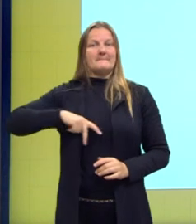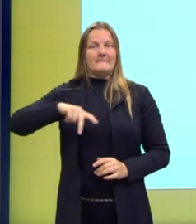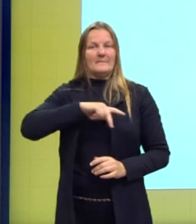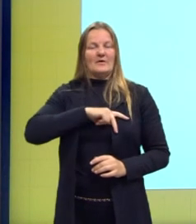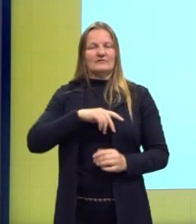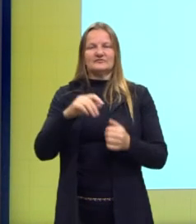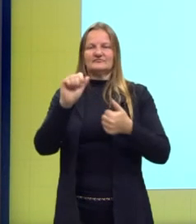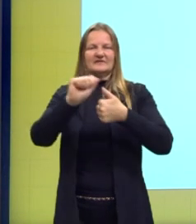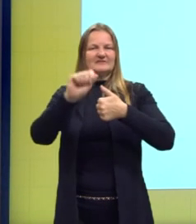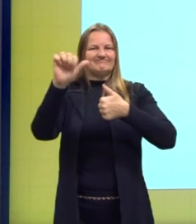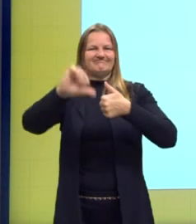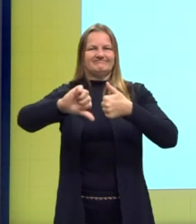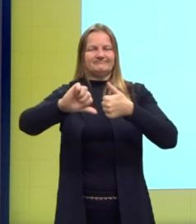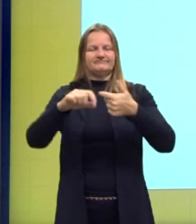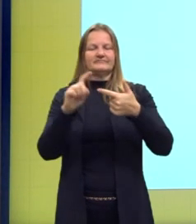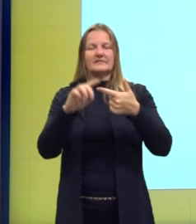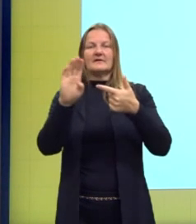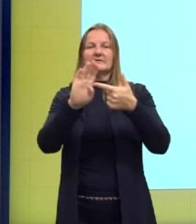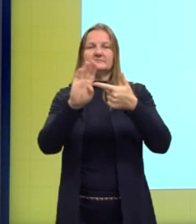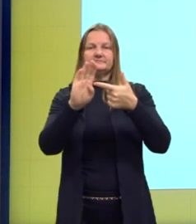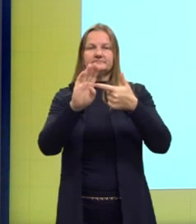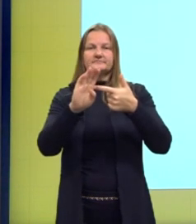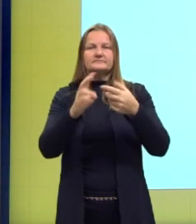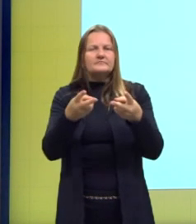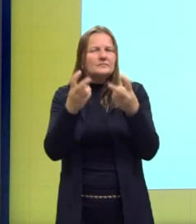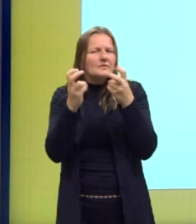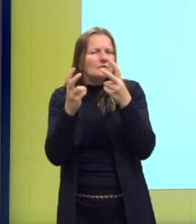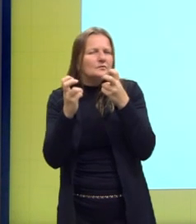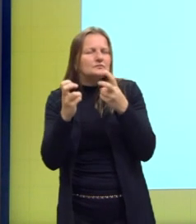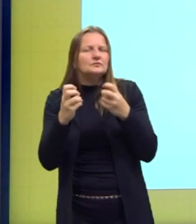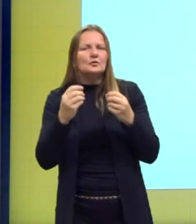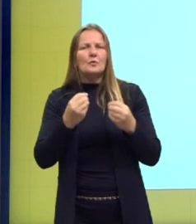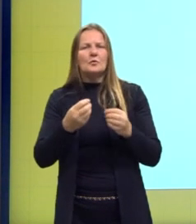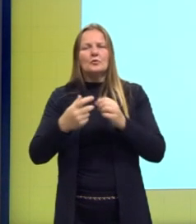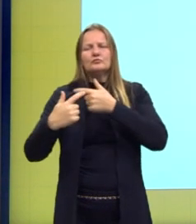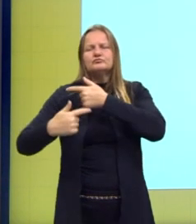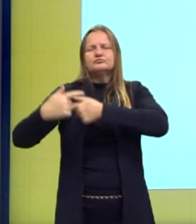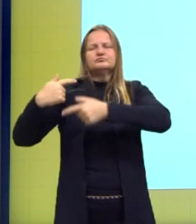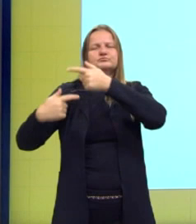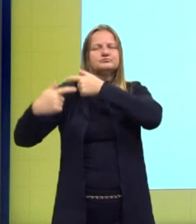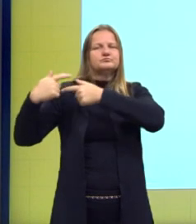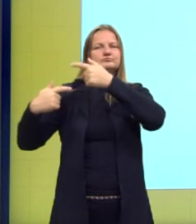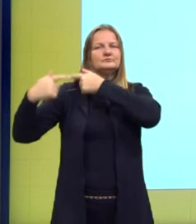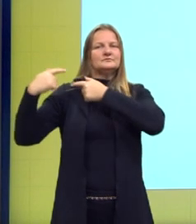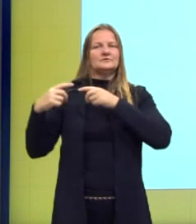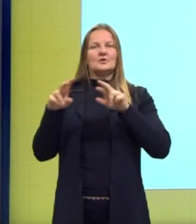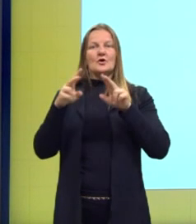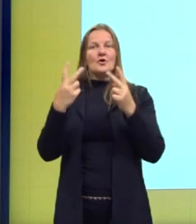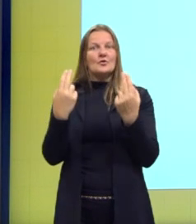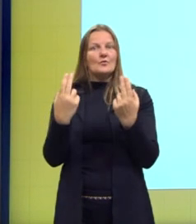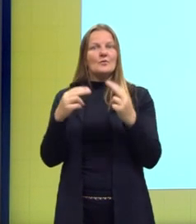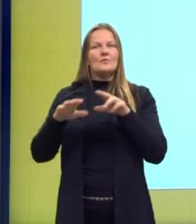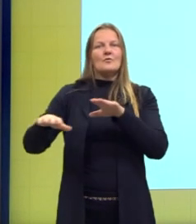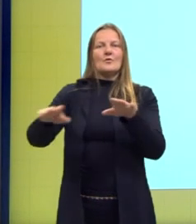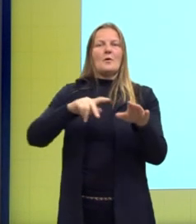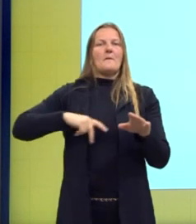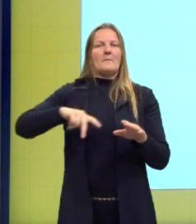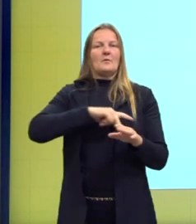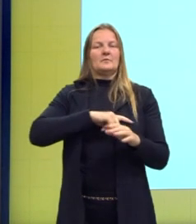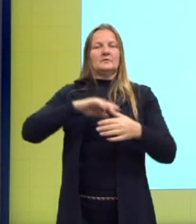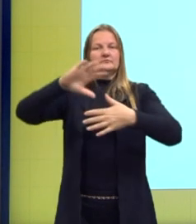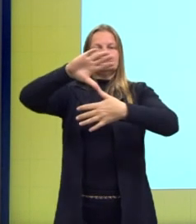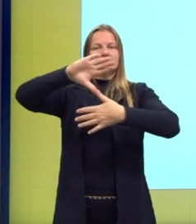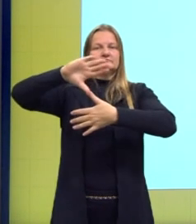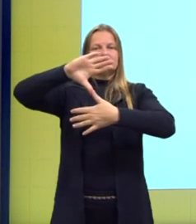então não essa opção percepção corrente de uma é comum as populações